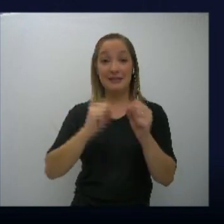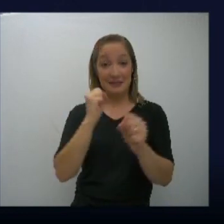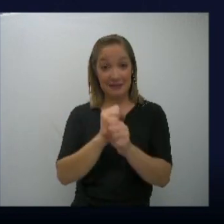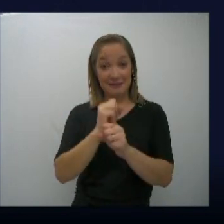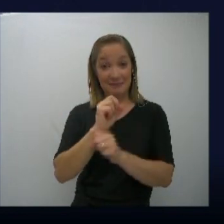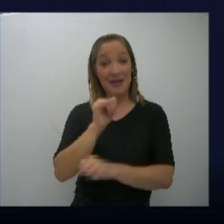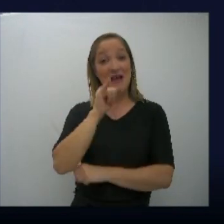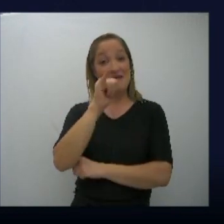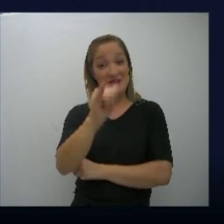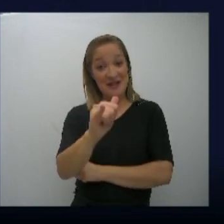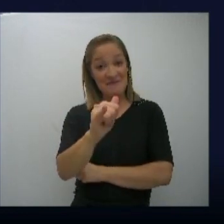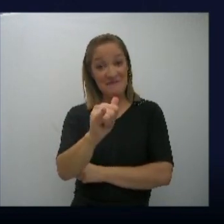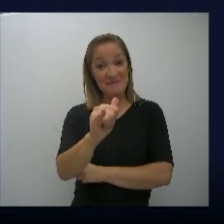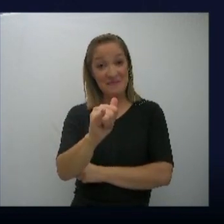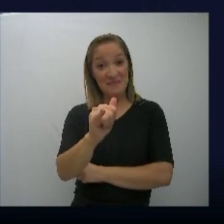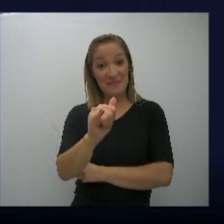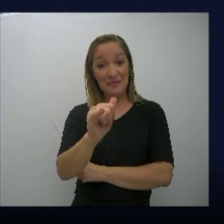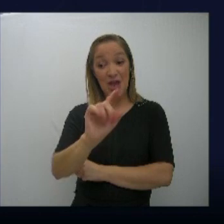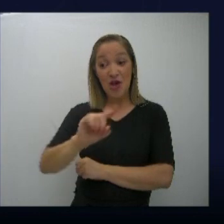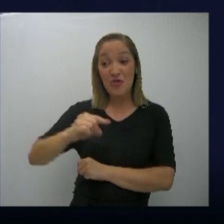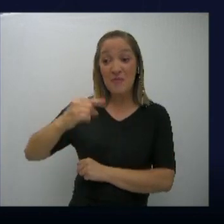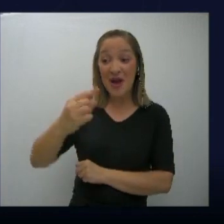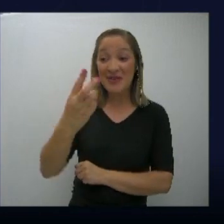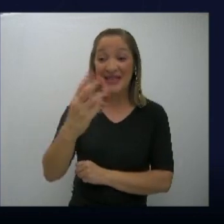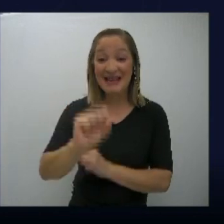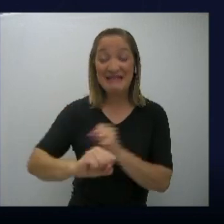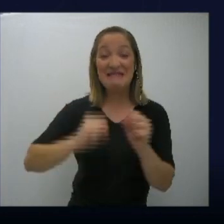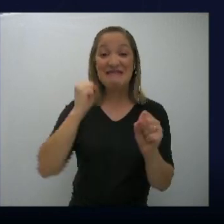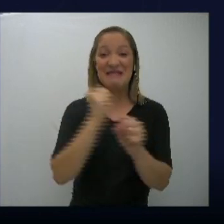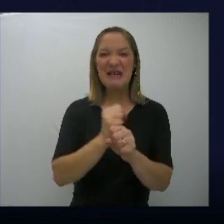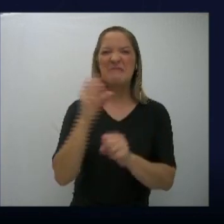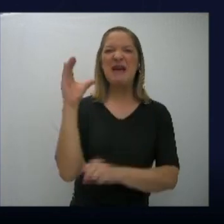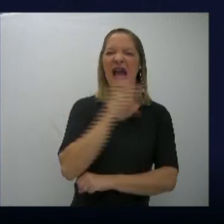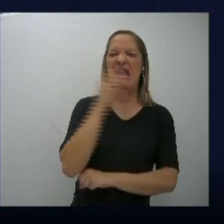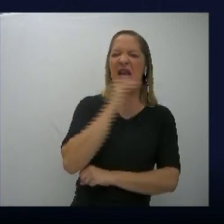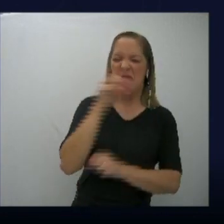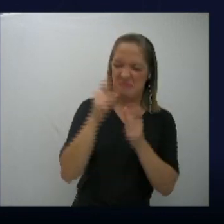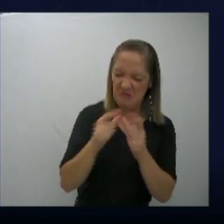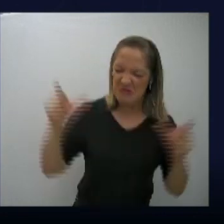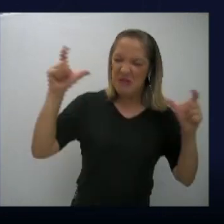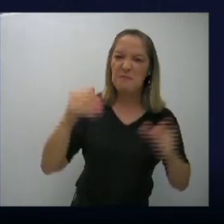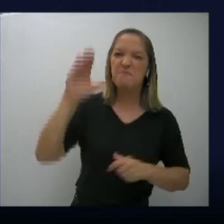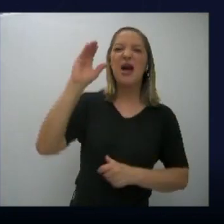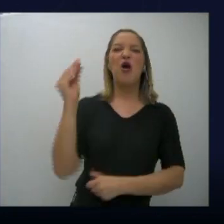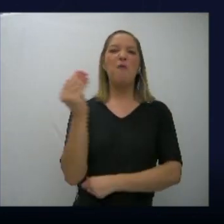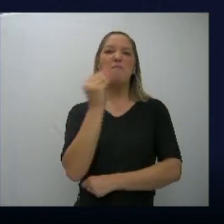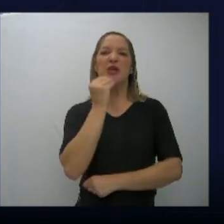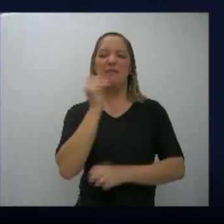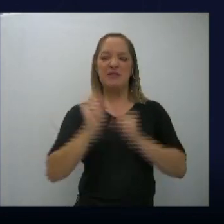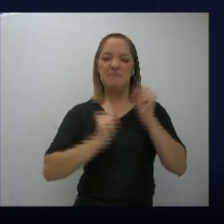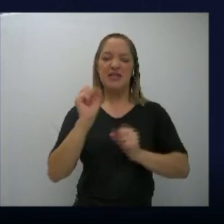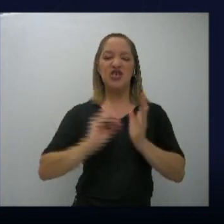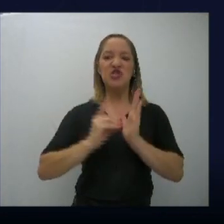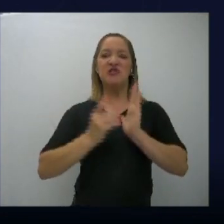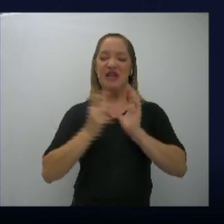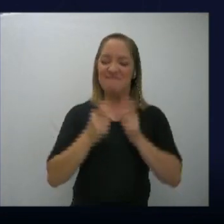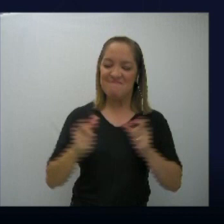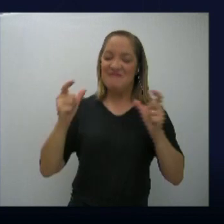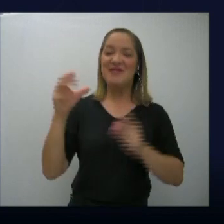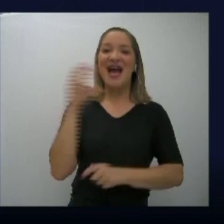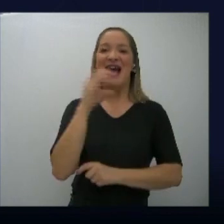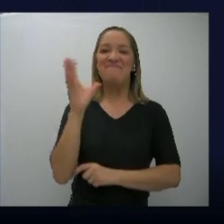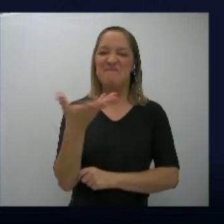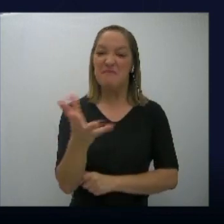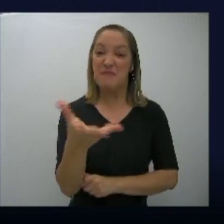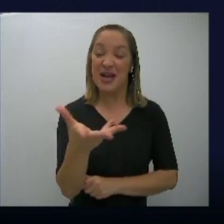próximos três anos vão ser mais agressivos mais rápido com mais crescimento com mais oportunidade com mais depois das digitais crescendo mais rápido que